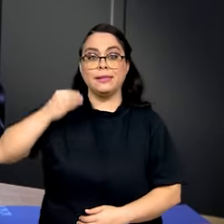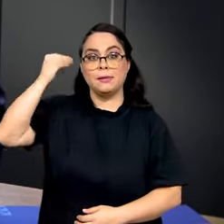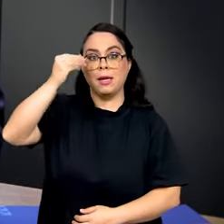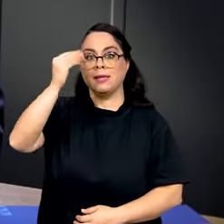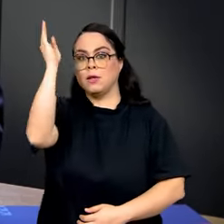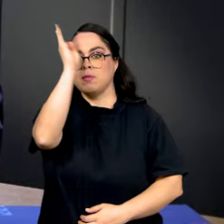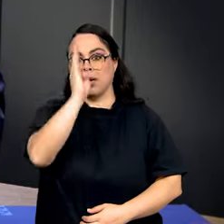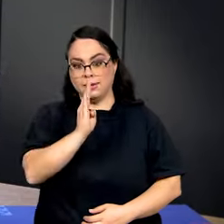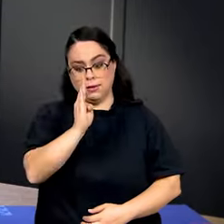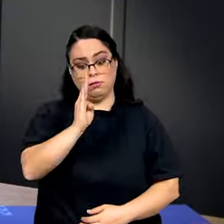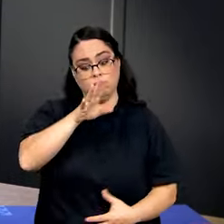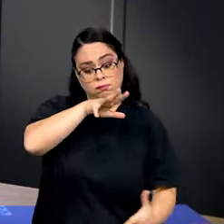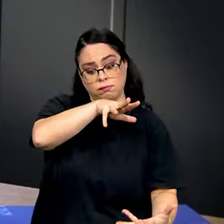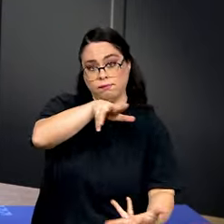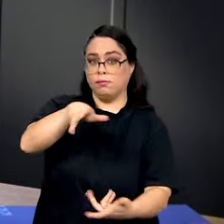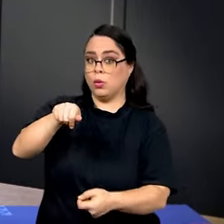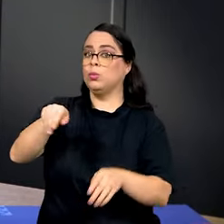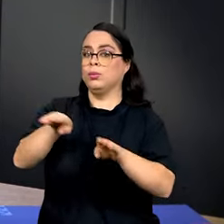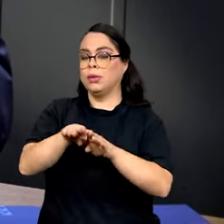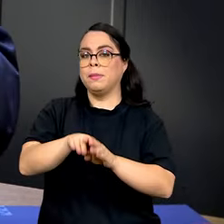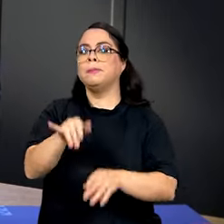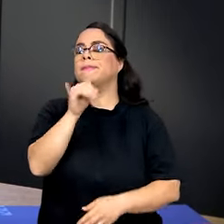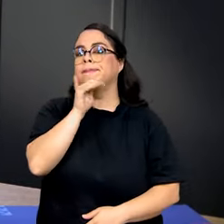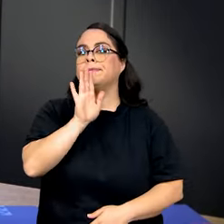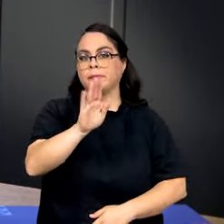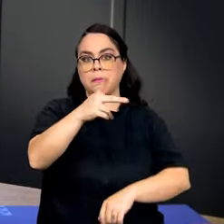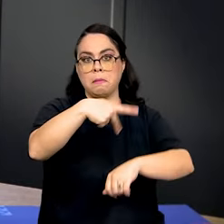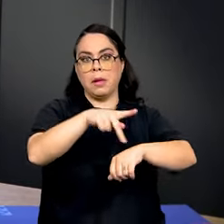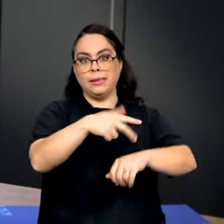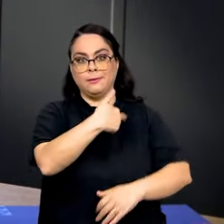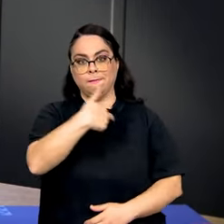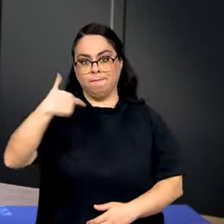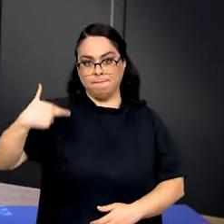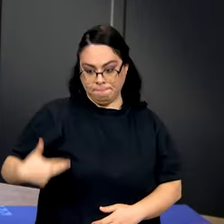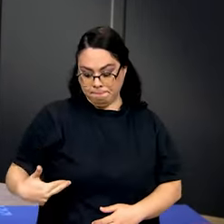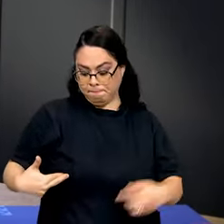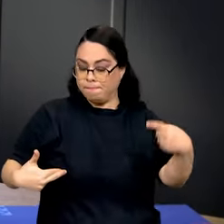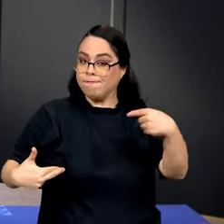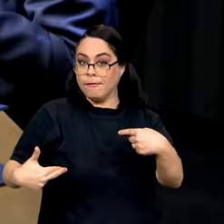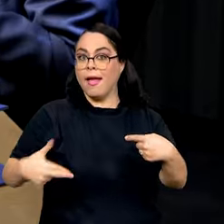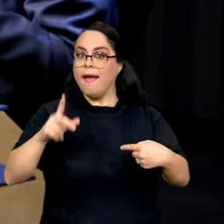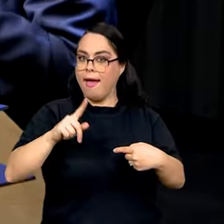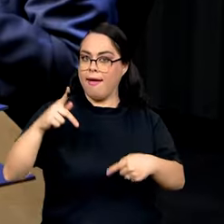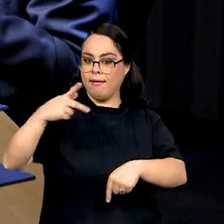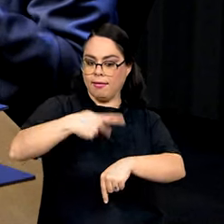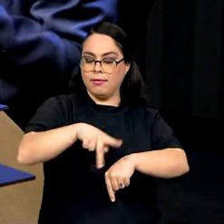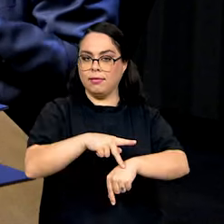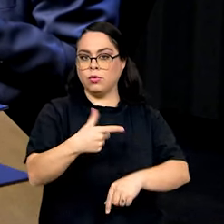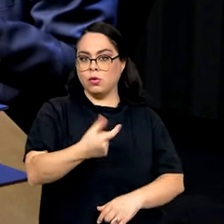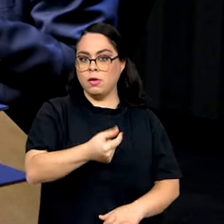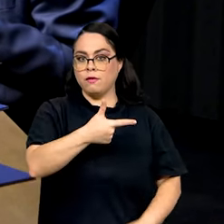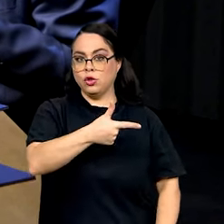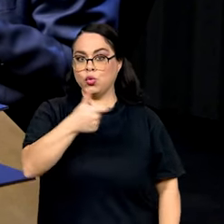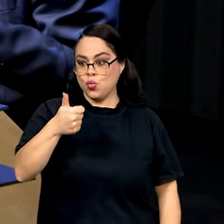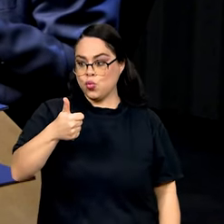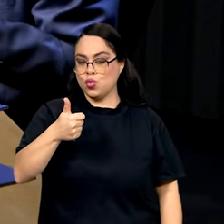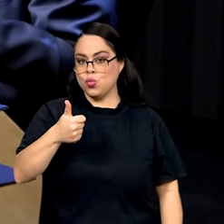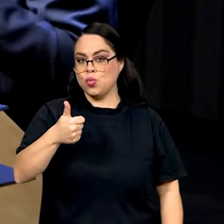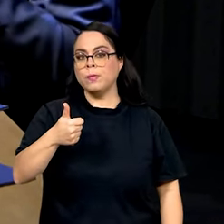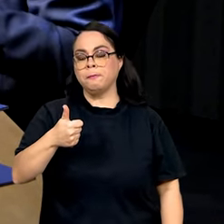experiência do Brasil mas também do mundo a China por exemplo é um país que eh em